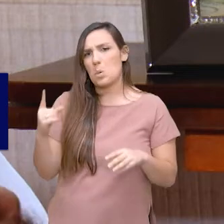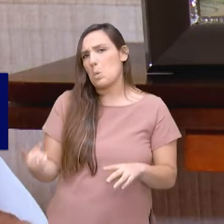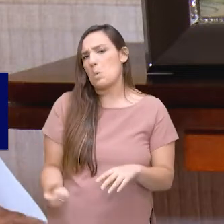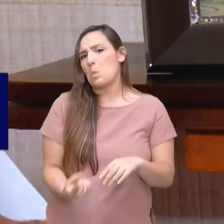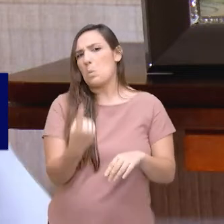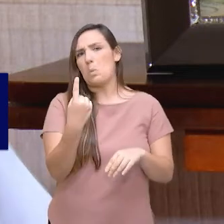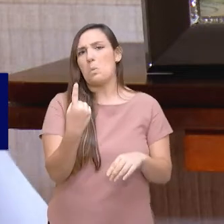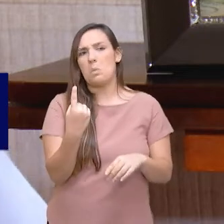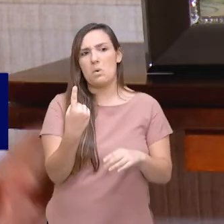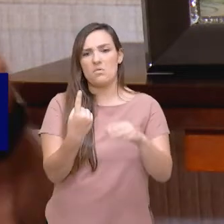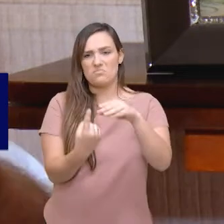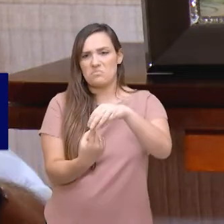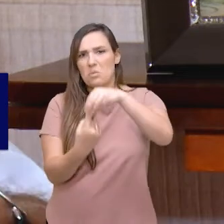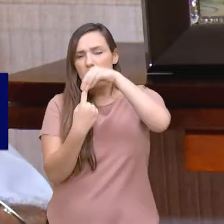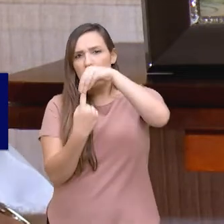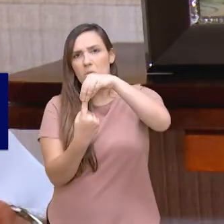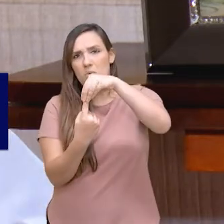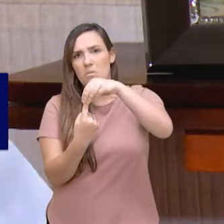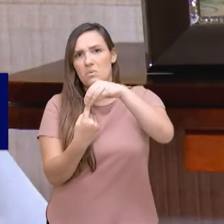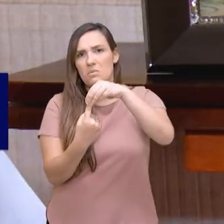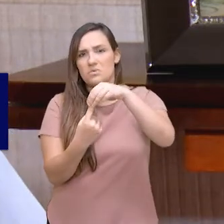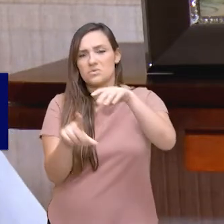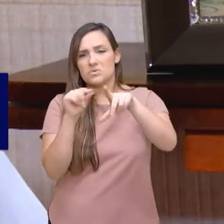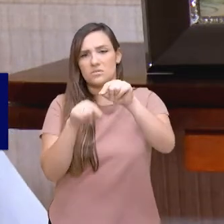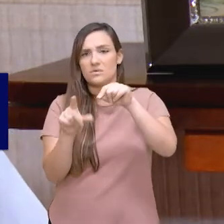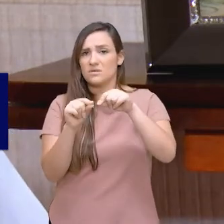de uns poucos, como é agora,